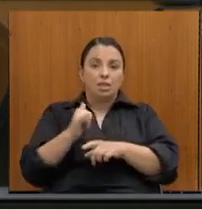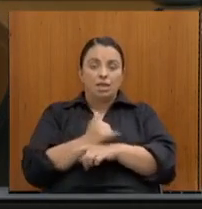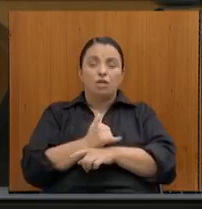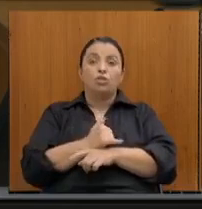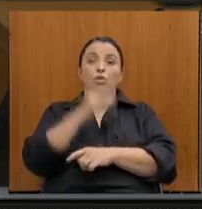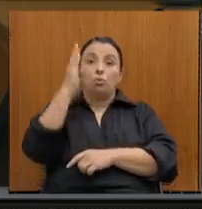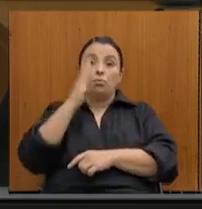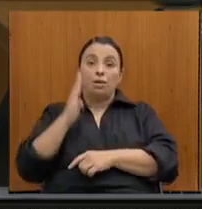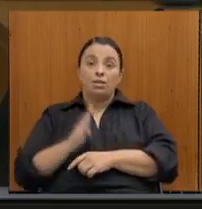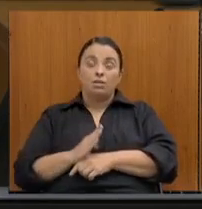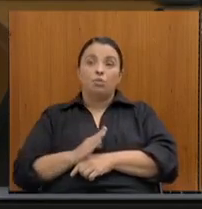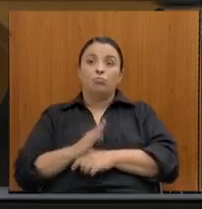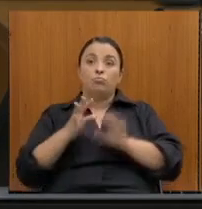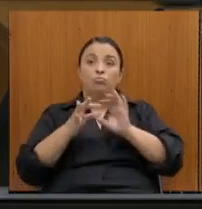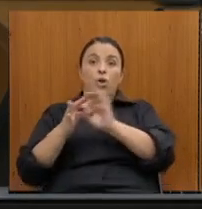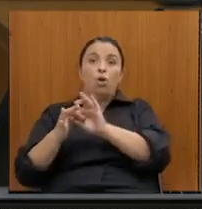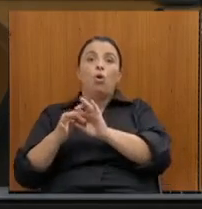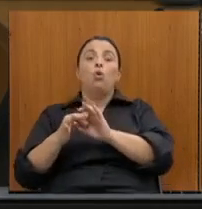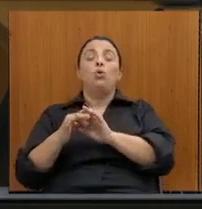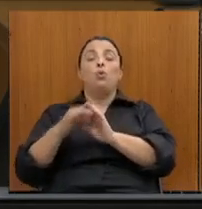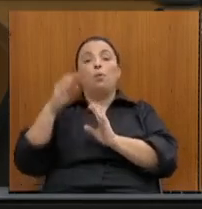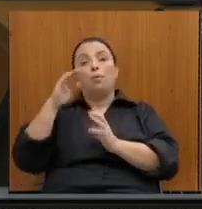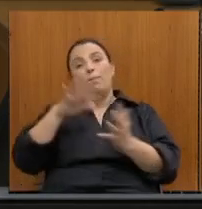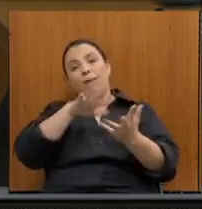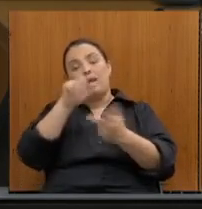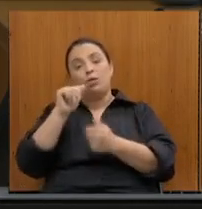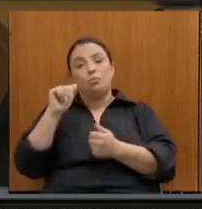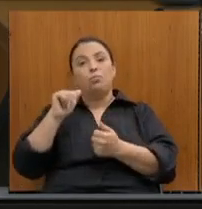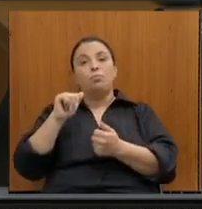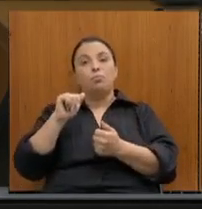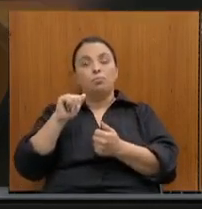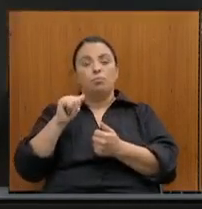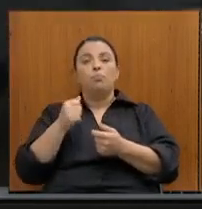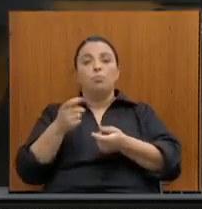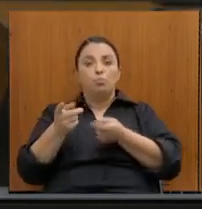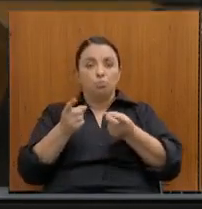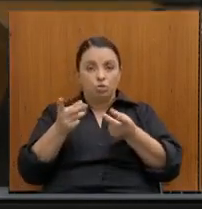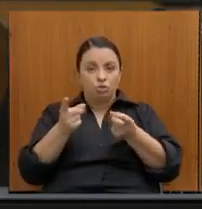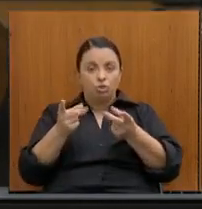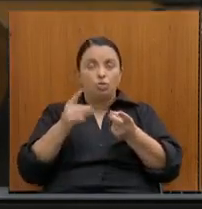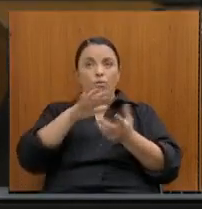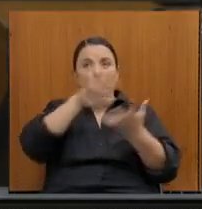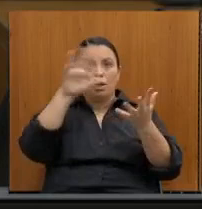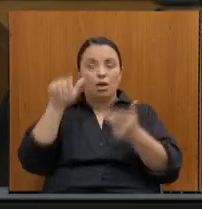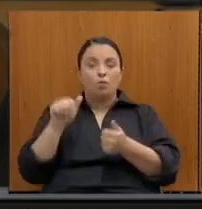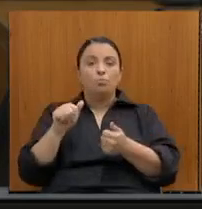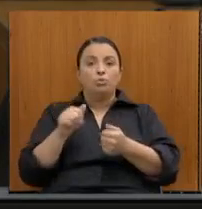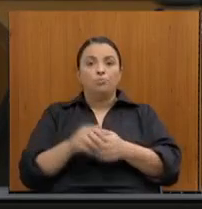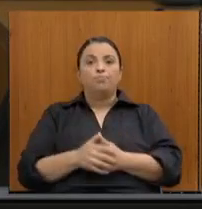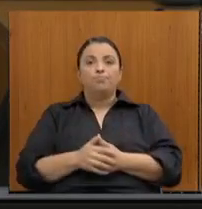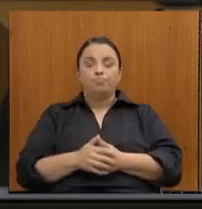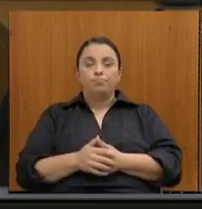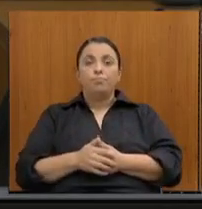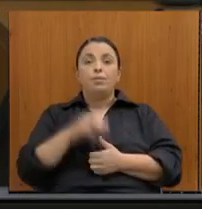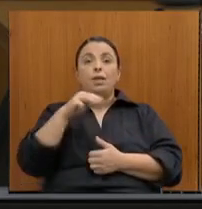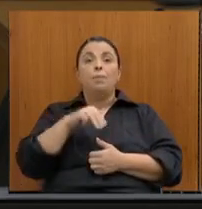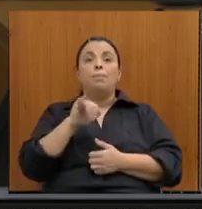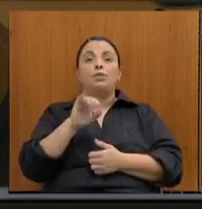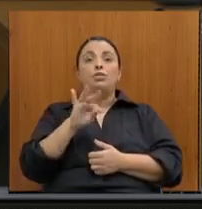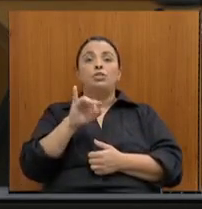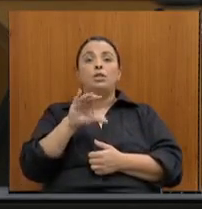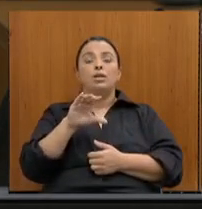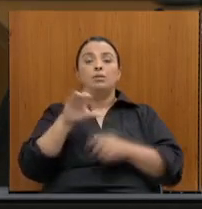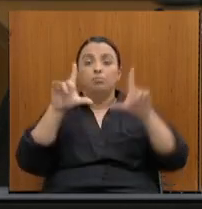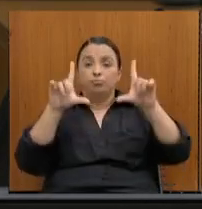mundial e demandante de energias verdes mitigação das energias de